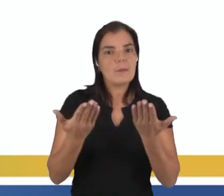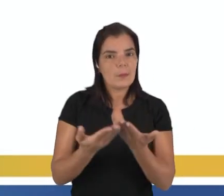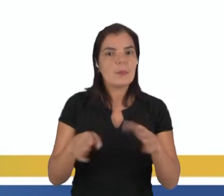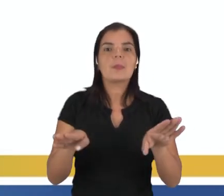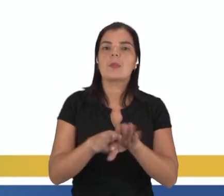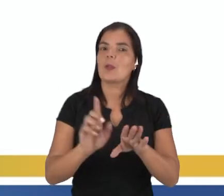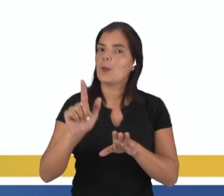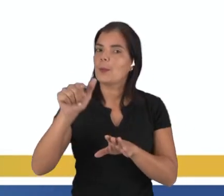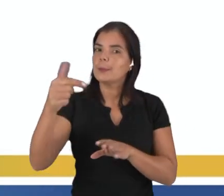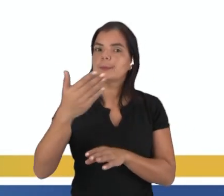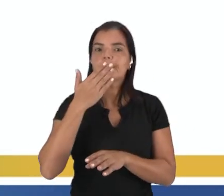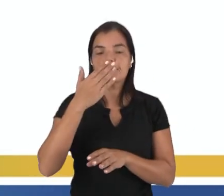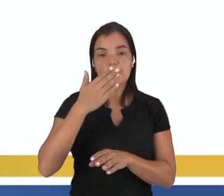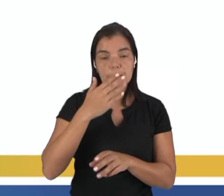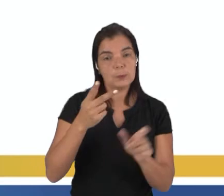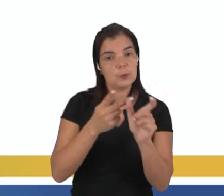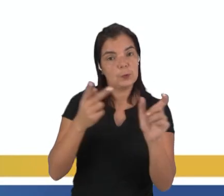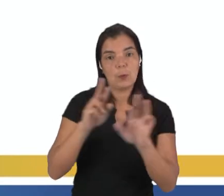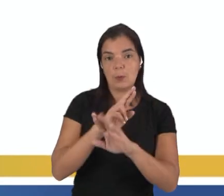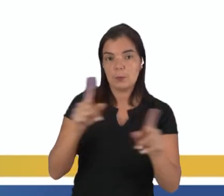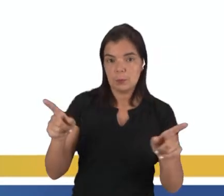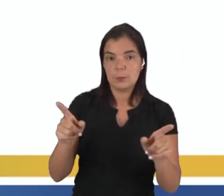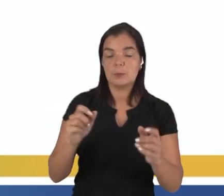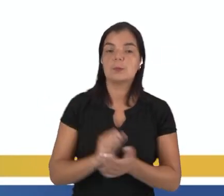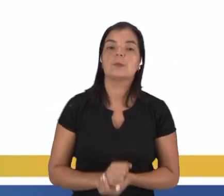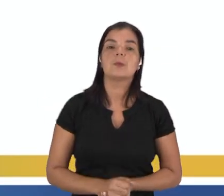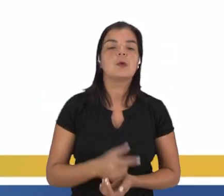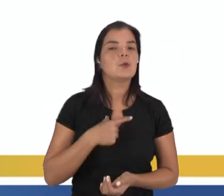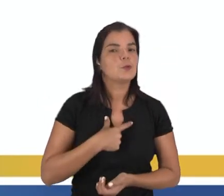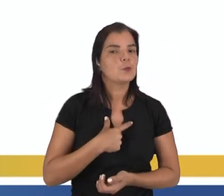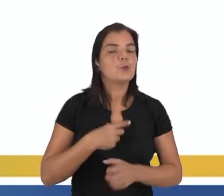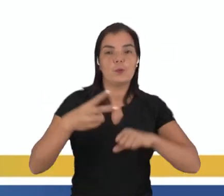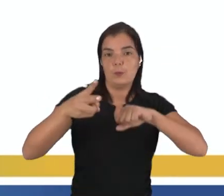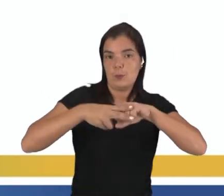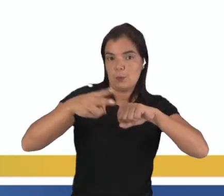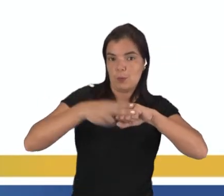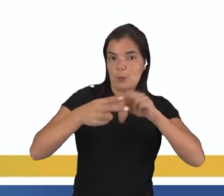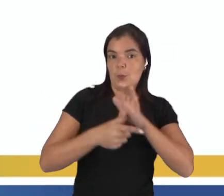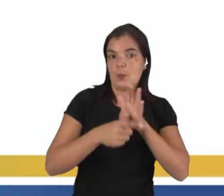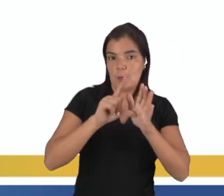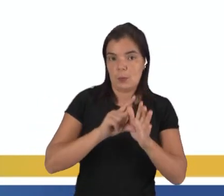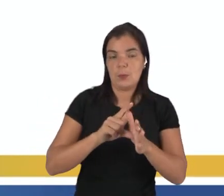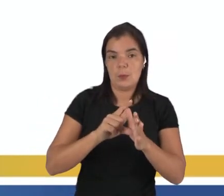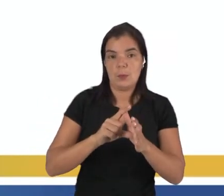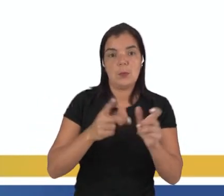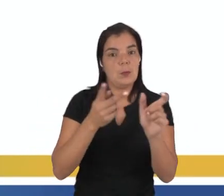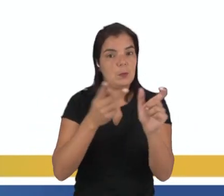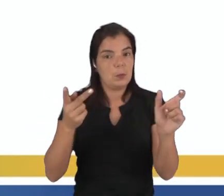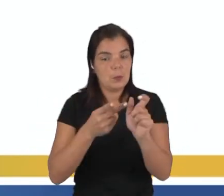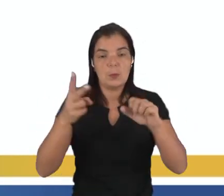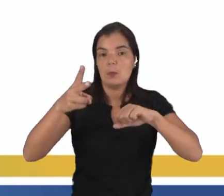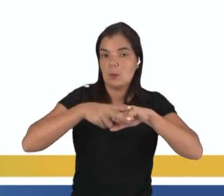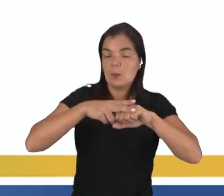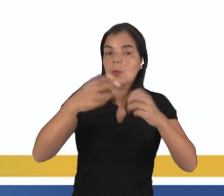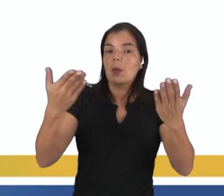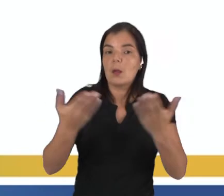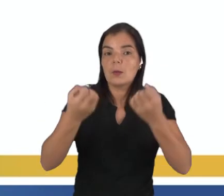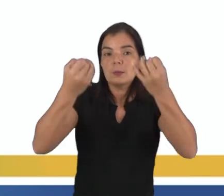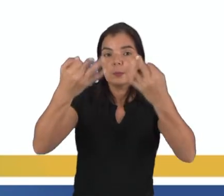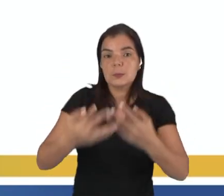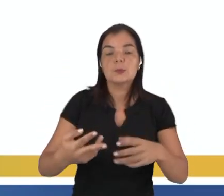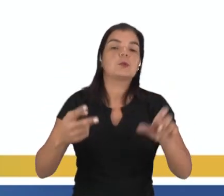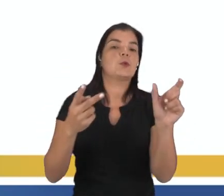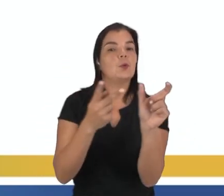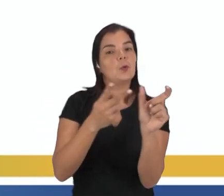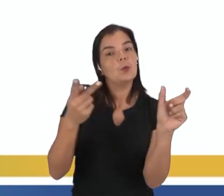Agora você vai ver outro predicado de uma maneira diferente. Eu falei do verbo anteriormente, predicado verbal, e agora vamos para o